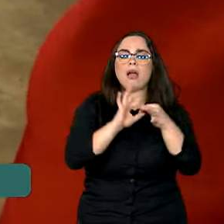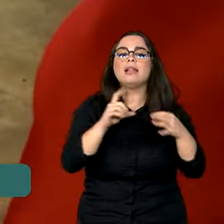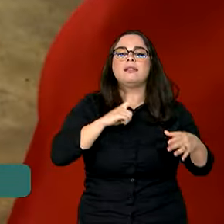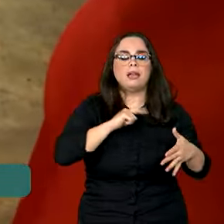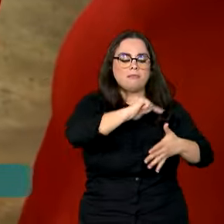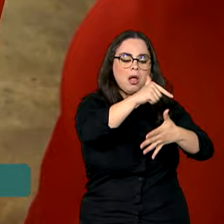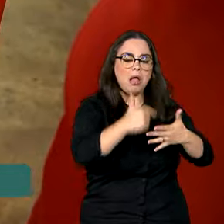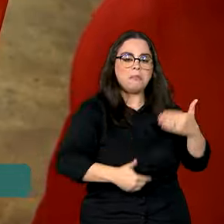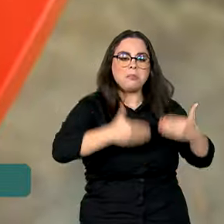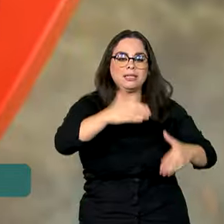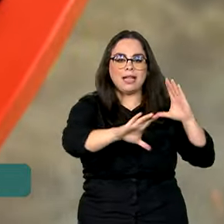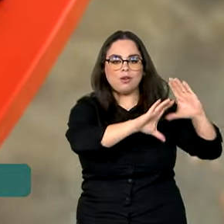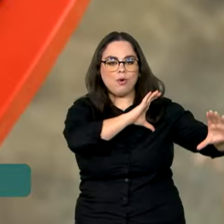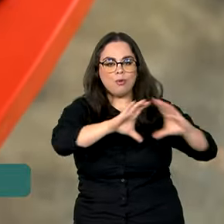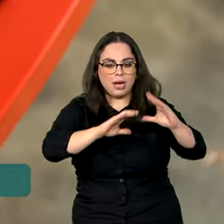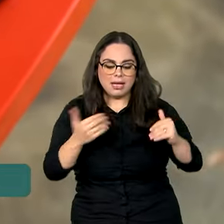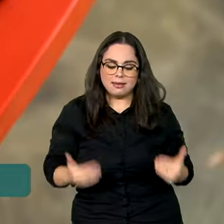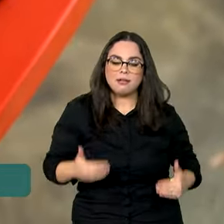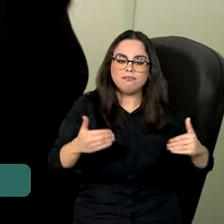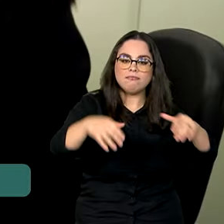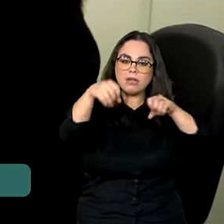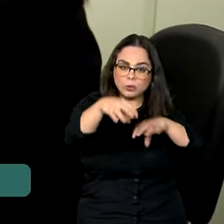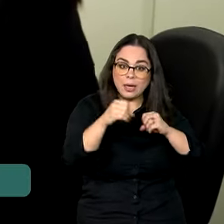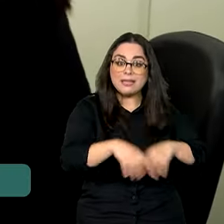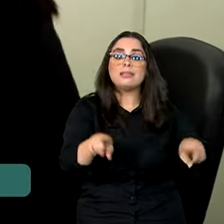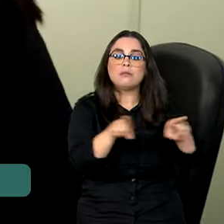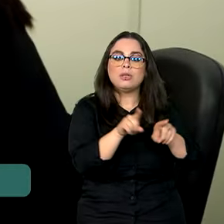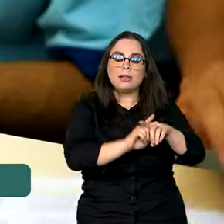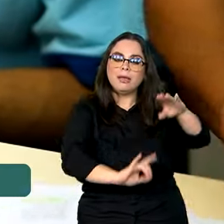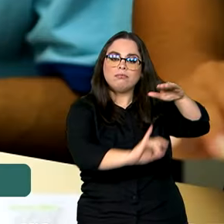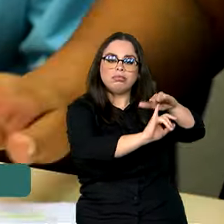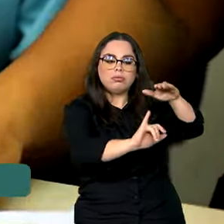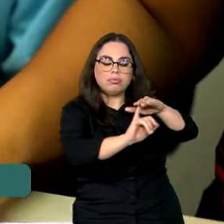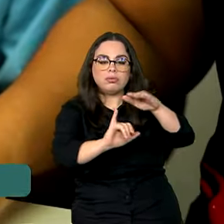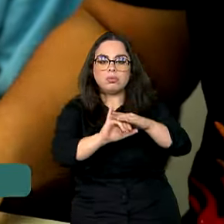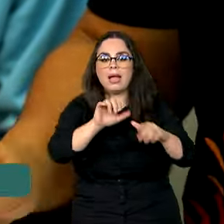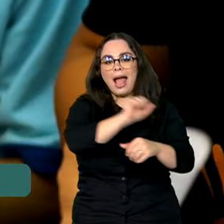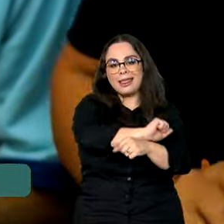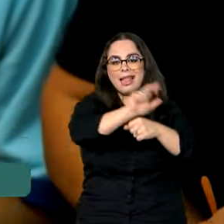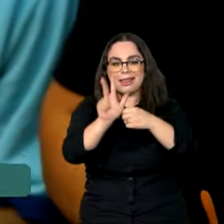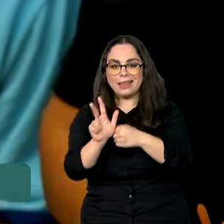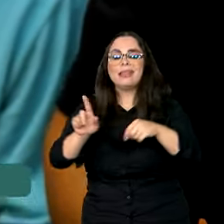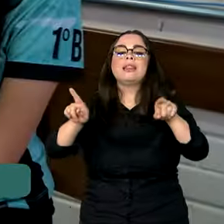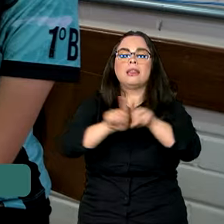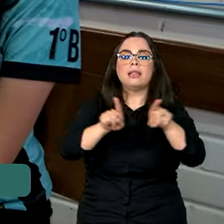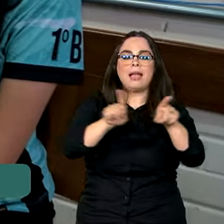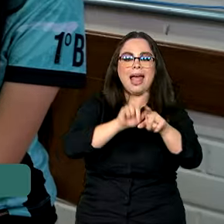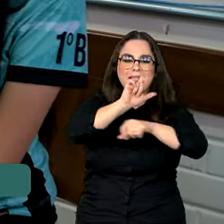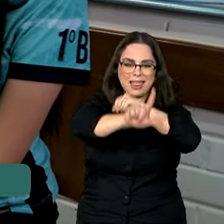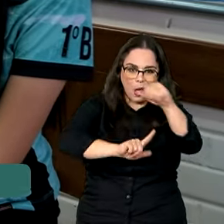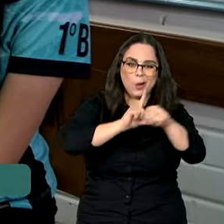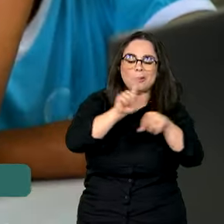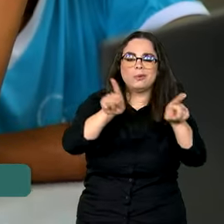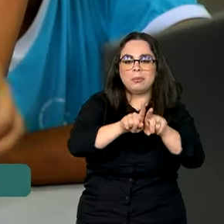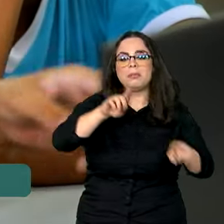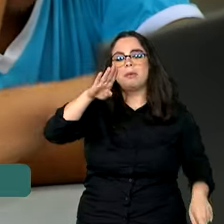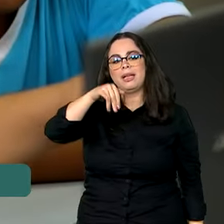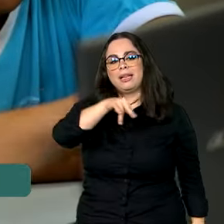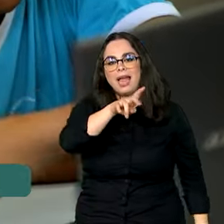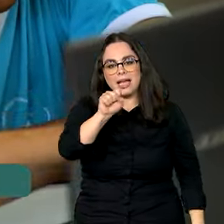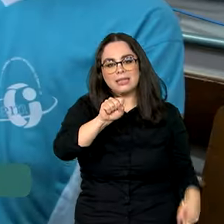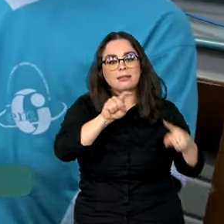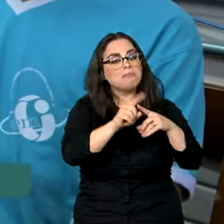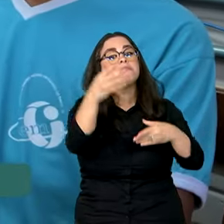do Ministério das Comunicações, da Educação e de instituições como a Anatel e BNDES. Ela faz parte do novo Programa